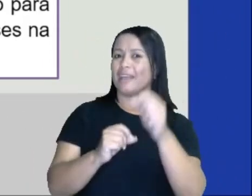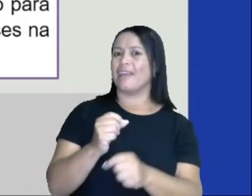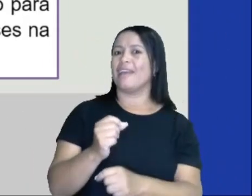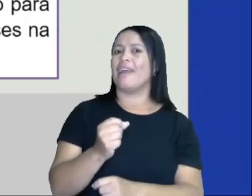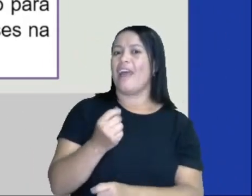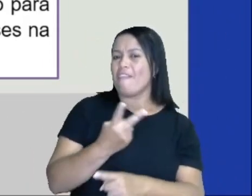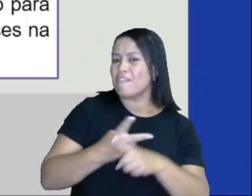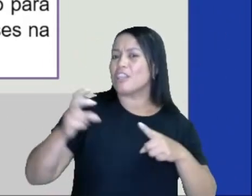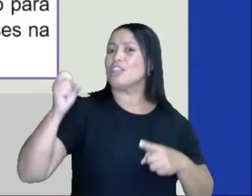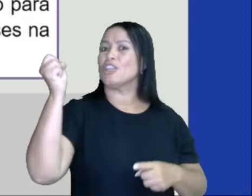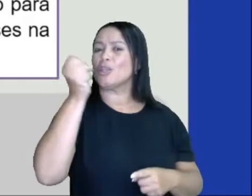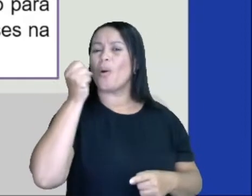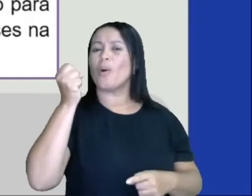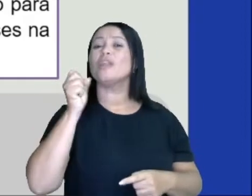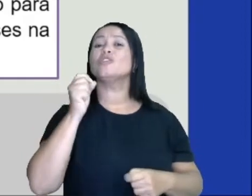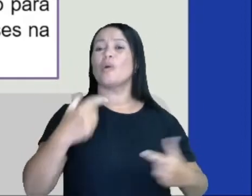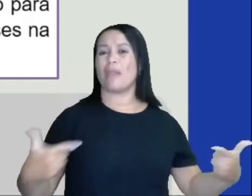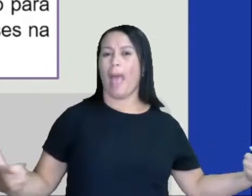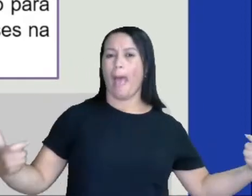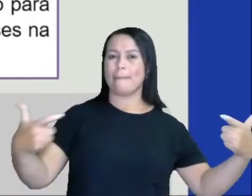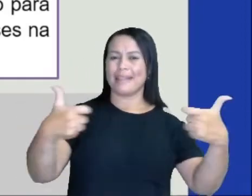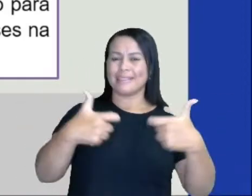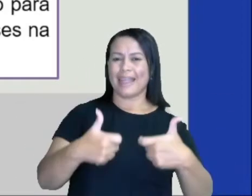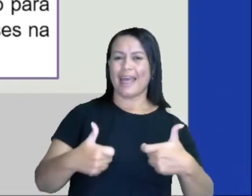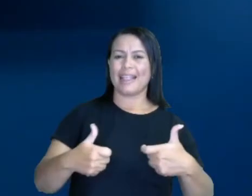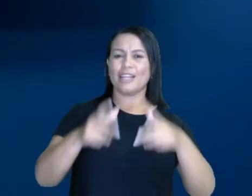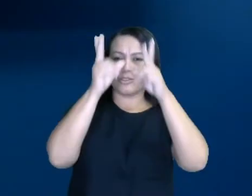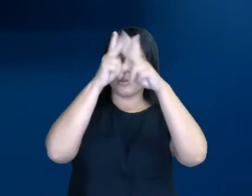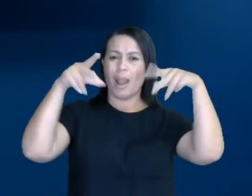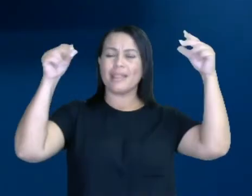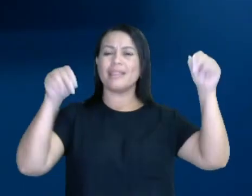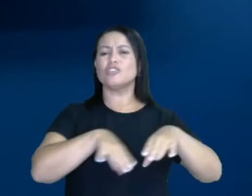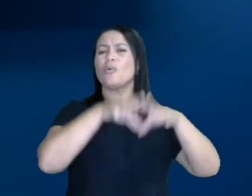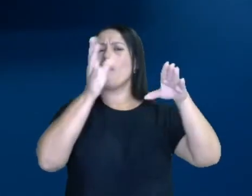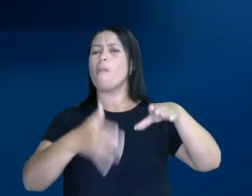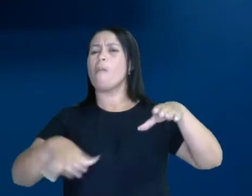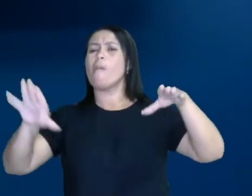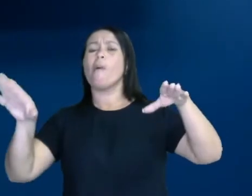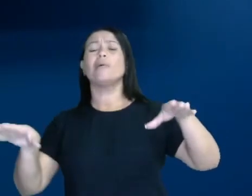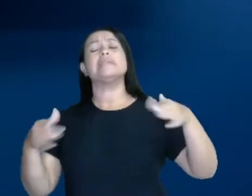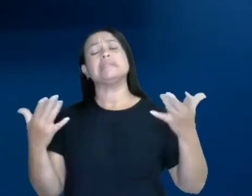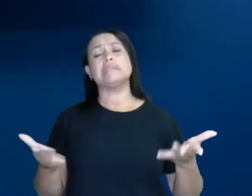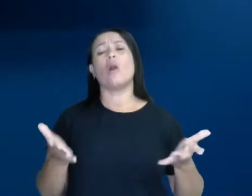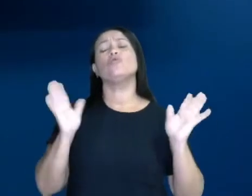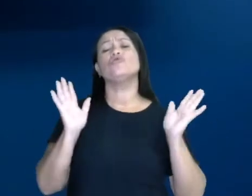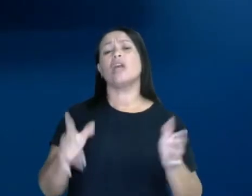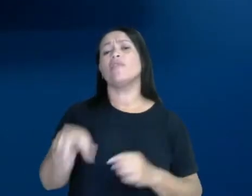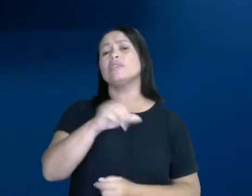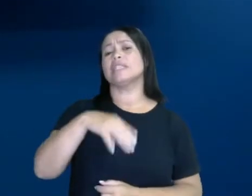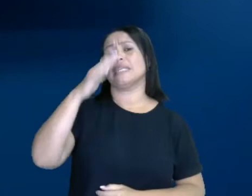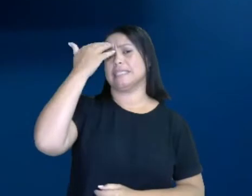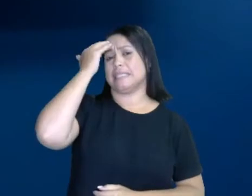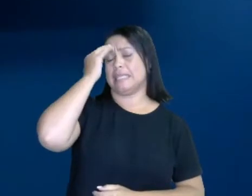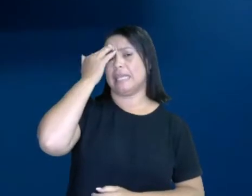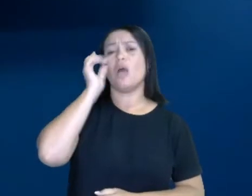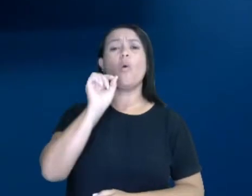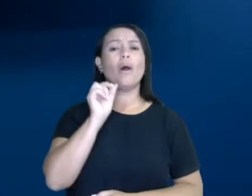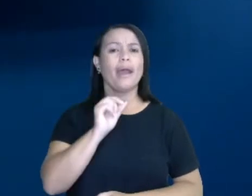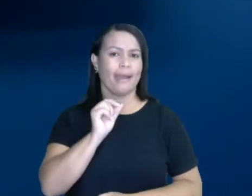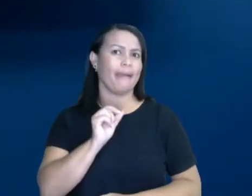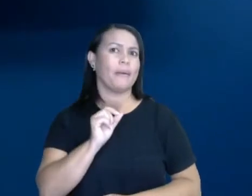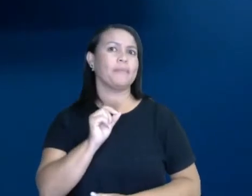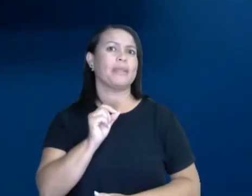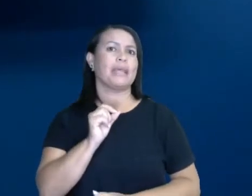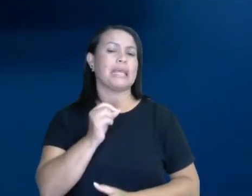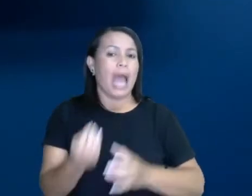os holandeses na Batalha do Monte das Tabocas. Através dessa história aqui, a gente já pode entender, já pode deduzir